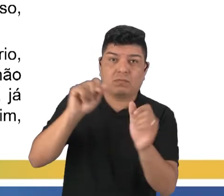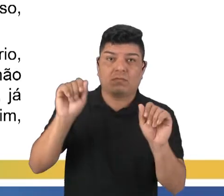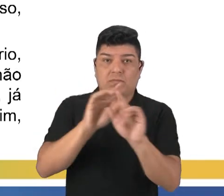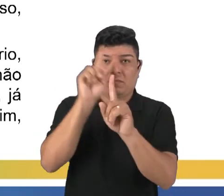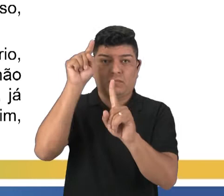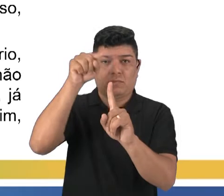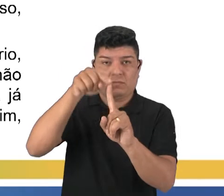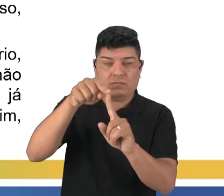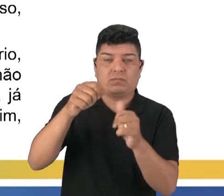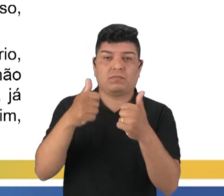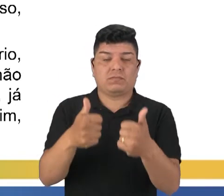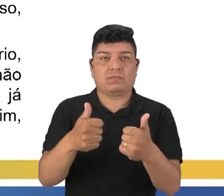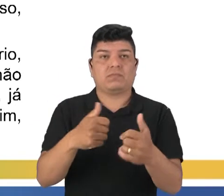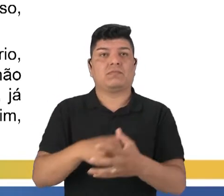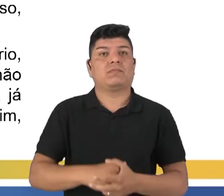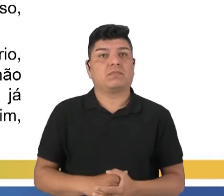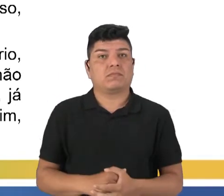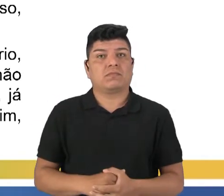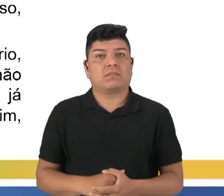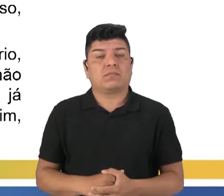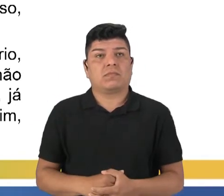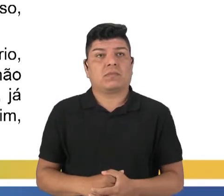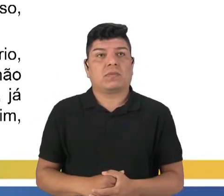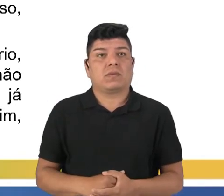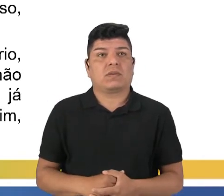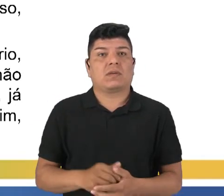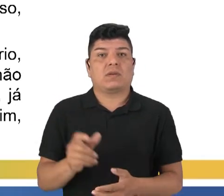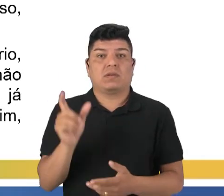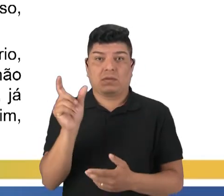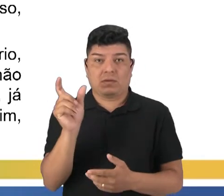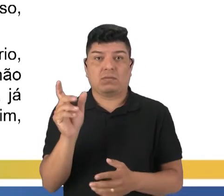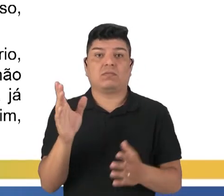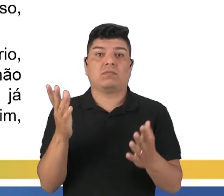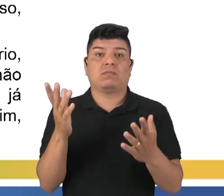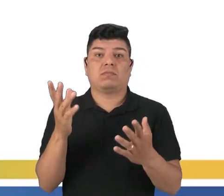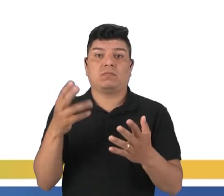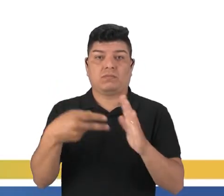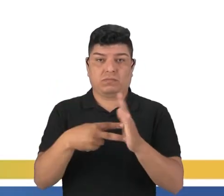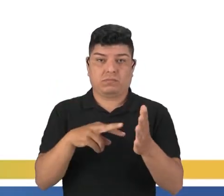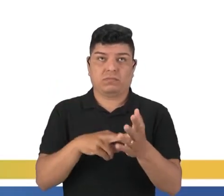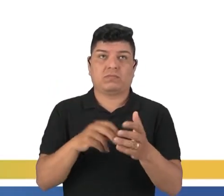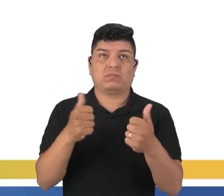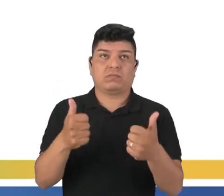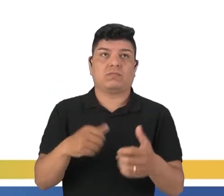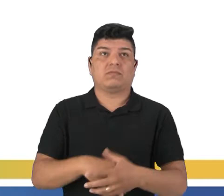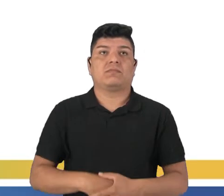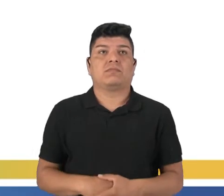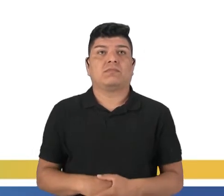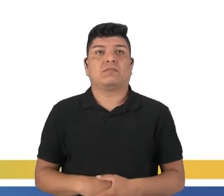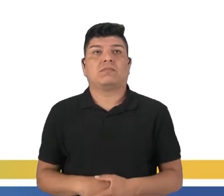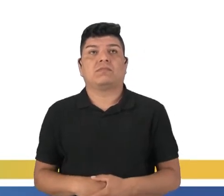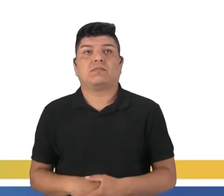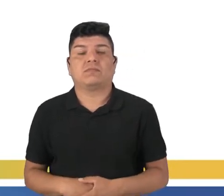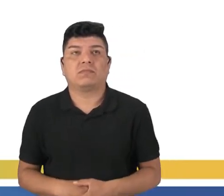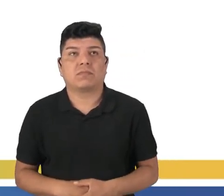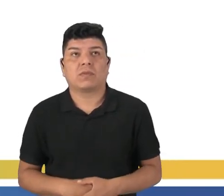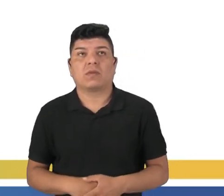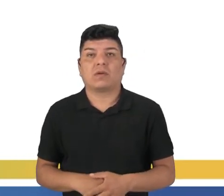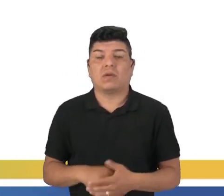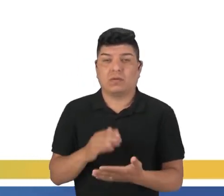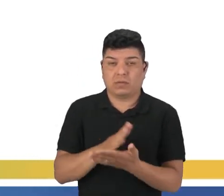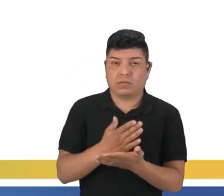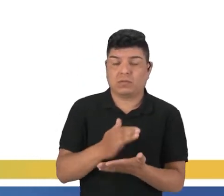clara, objetiva, tá bom? É isso que essa parte quer dizer, tá bom? Vamos lá? Então, os tipos de